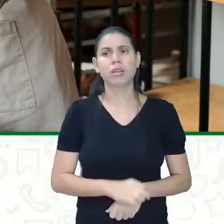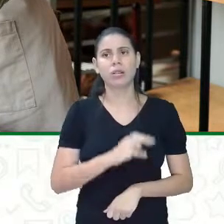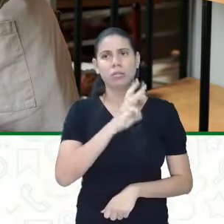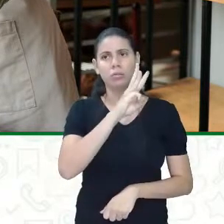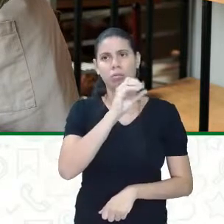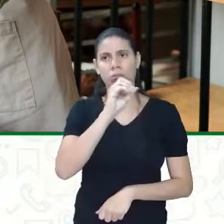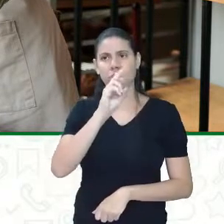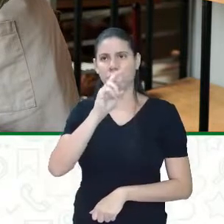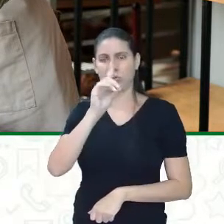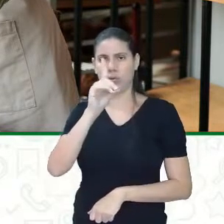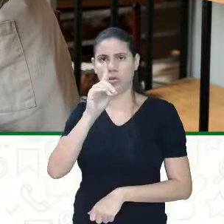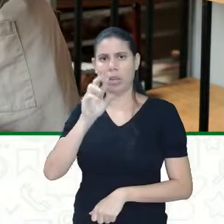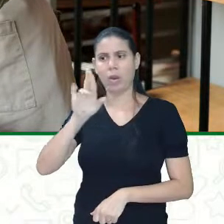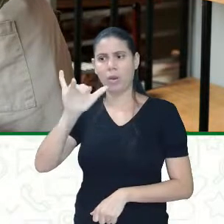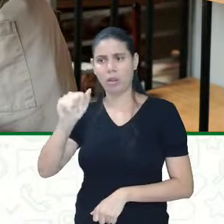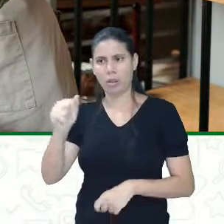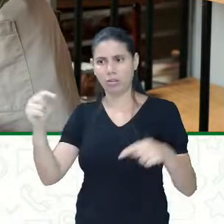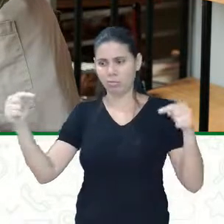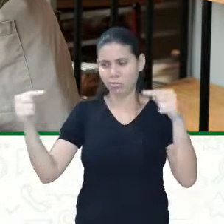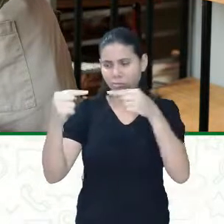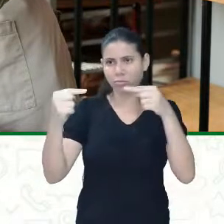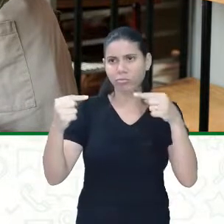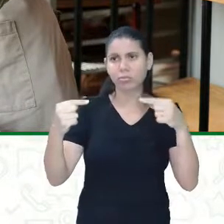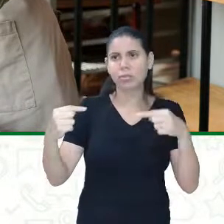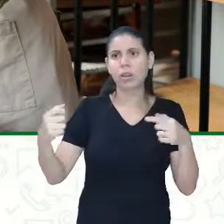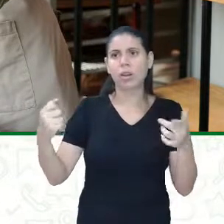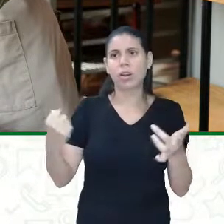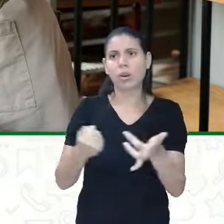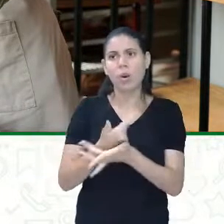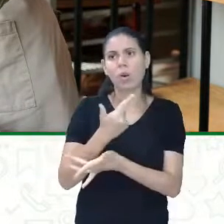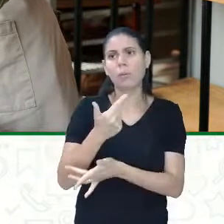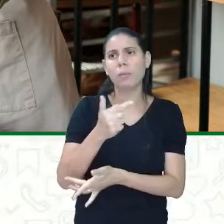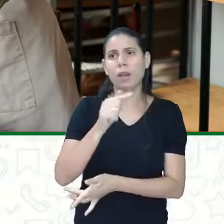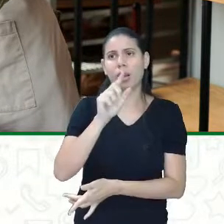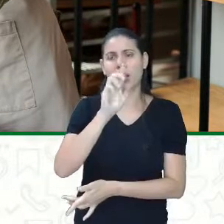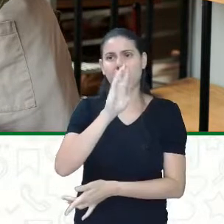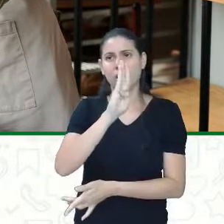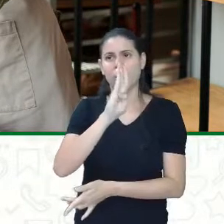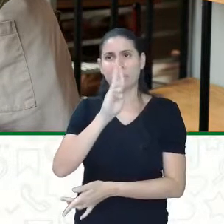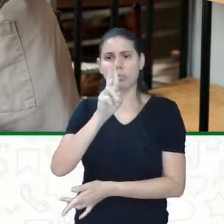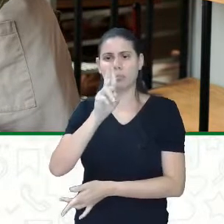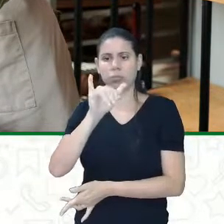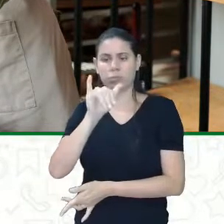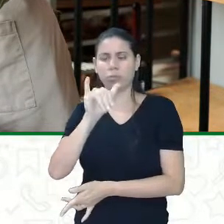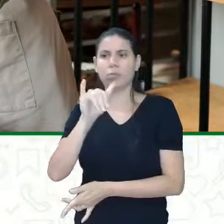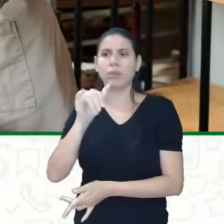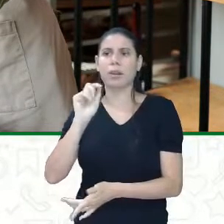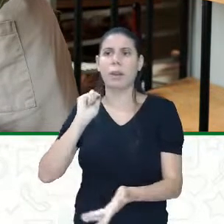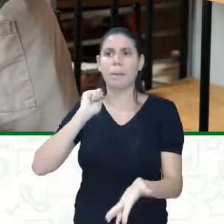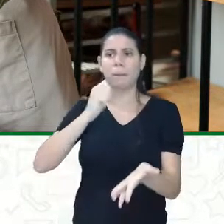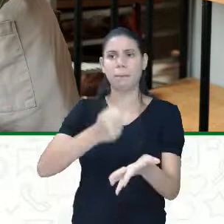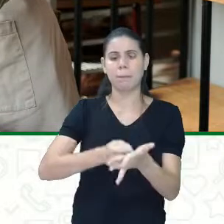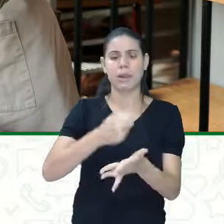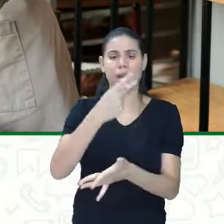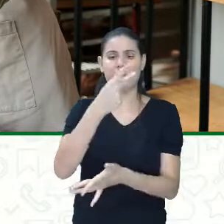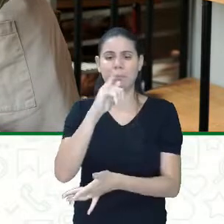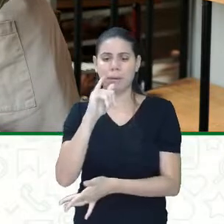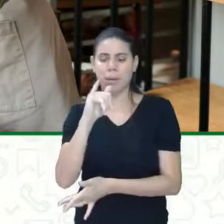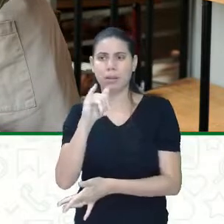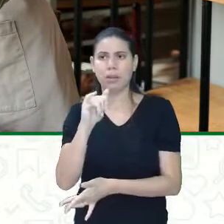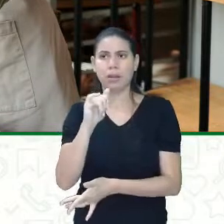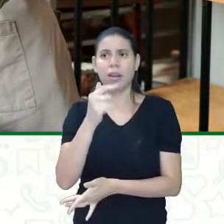por exemplo, comprar, buy, pagar, pay. Se eu digo would pay, eu estou